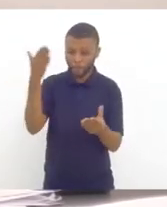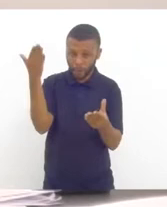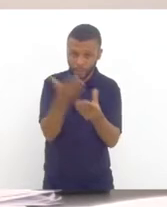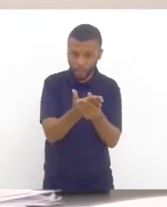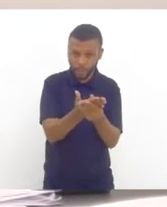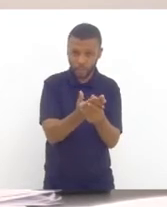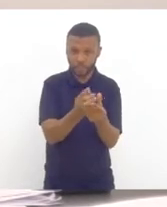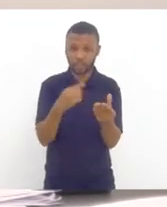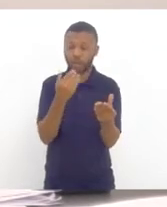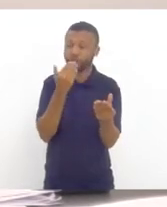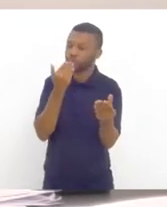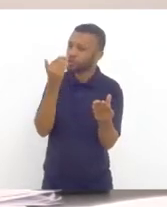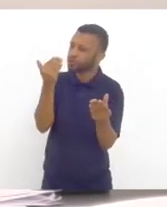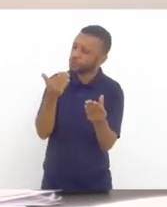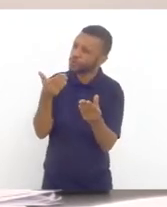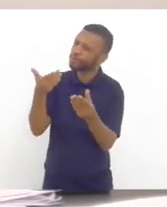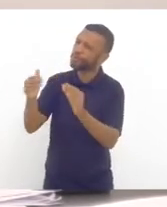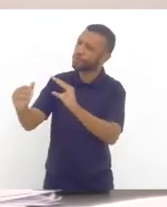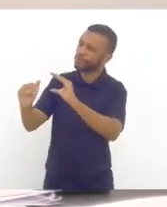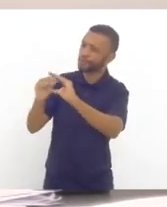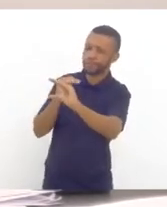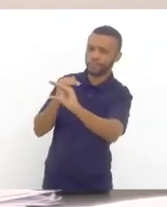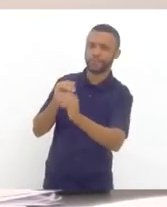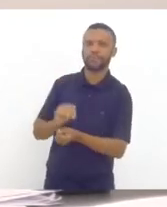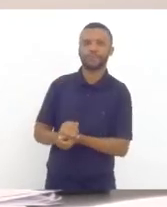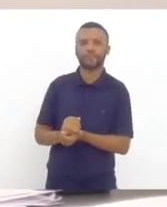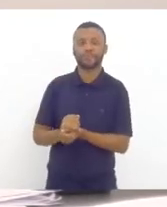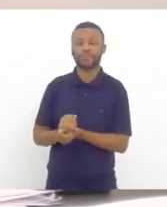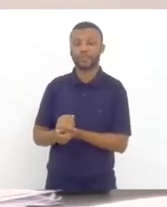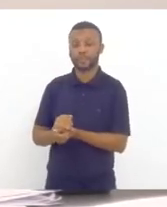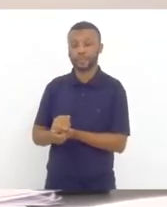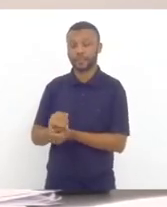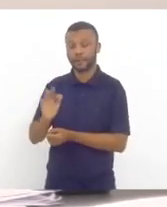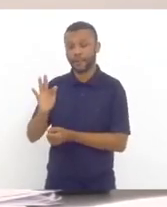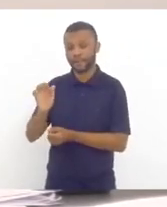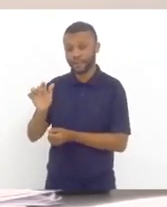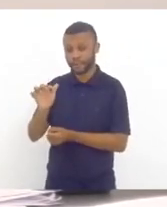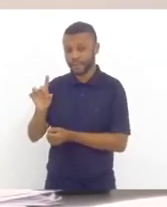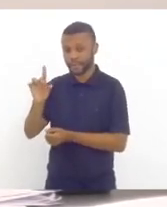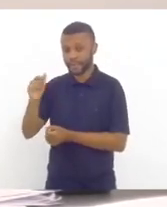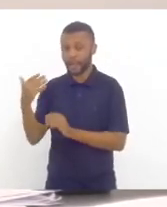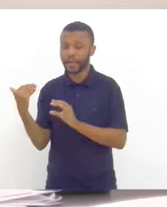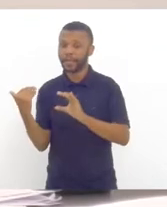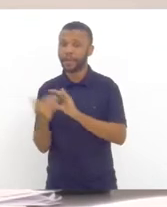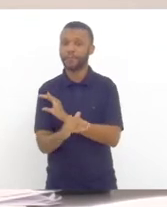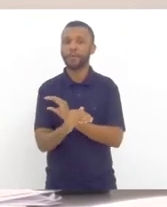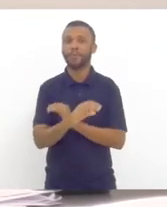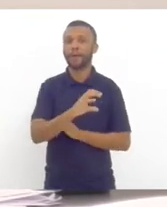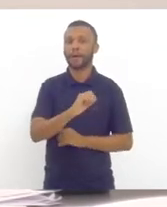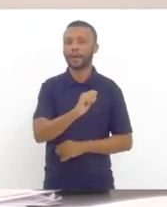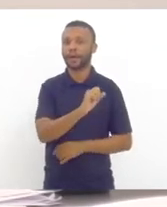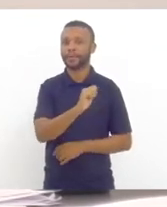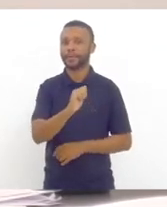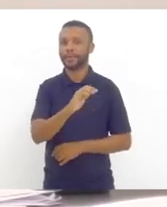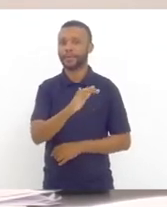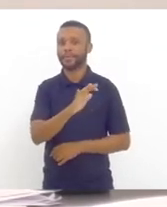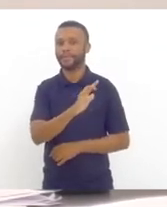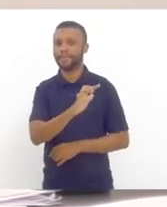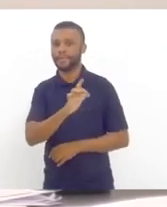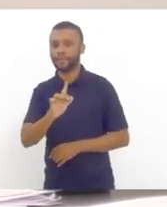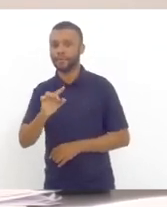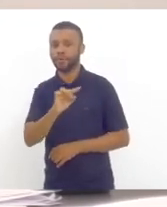nós requisitamos, que a Fazenda encaminhou para a Casa Civil, chegou de volta aqui na